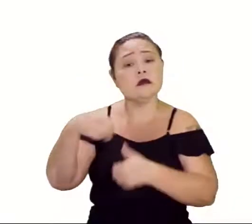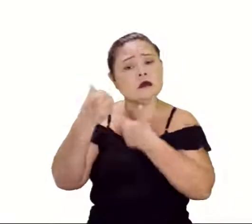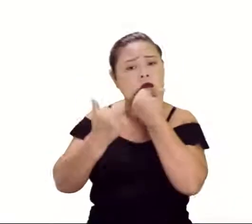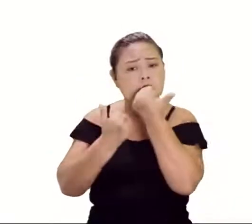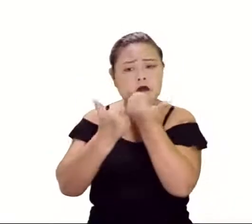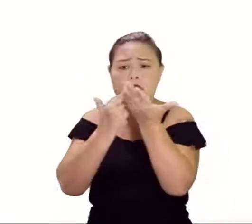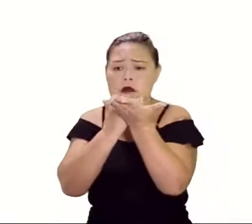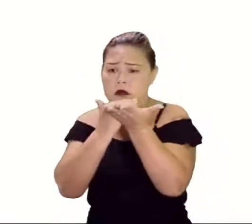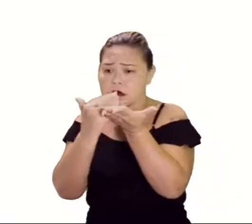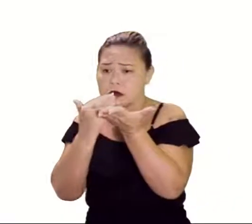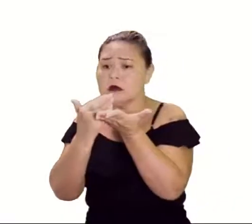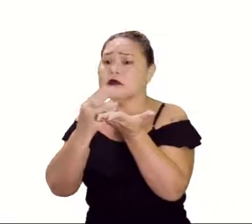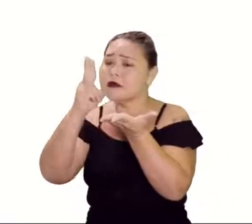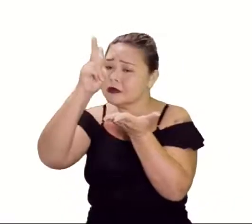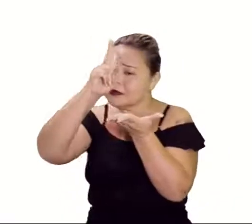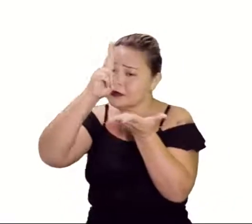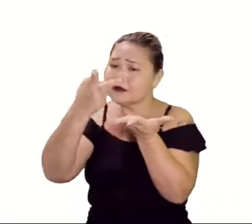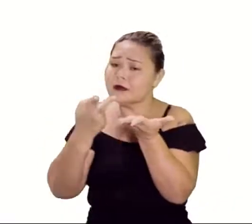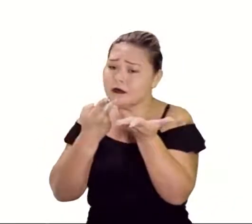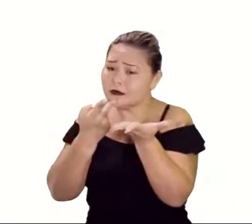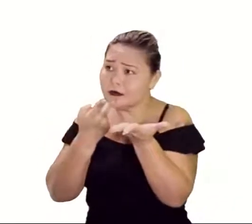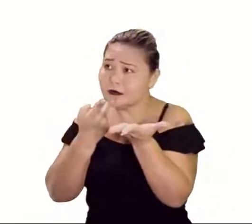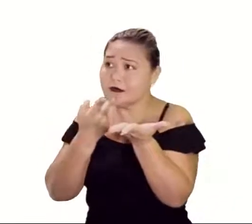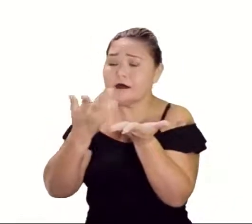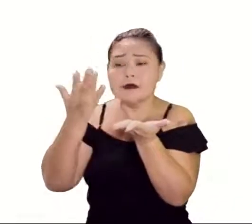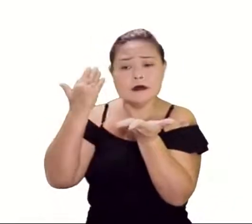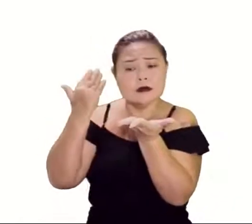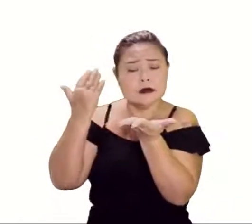colocar inicial aqui. Lembra que a gente falou lá nas nossas